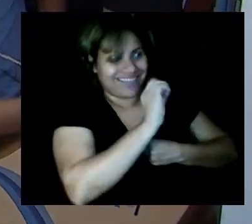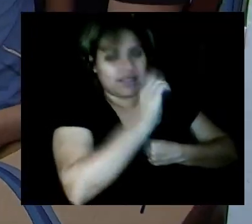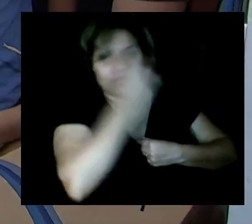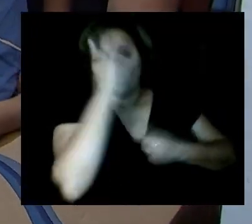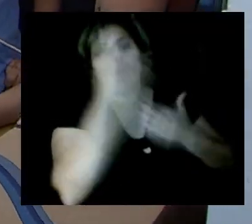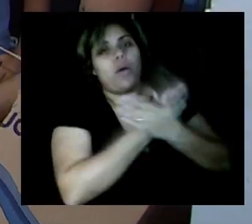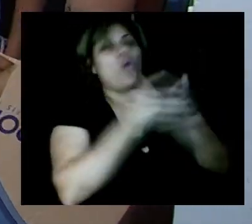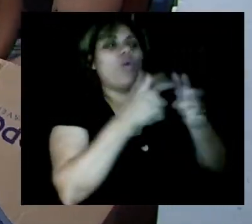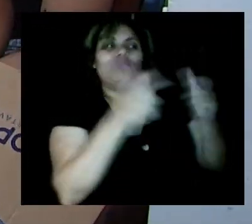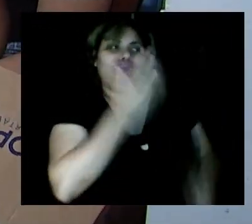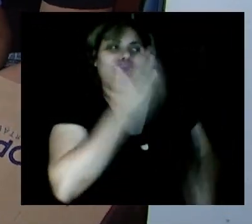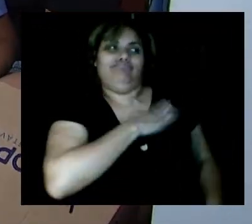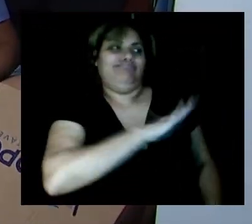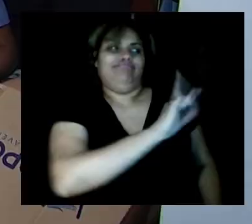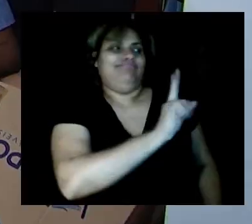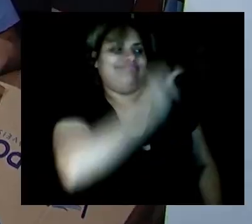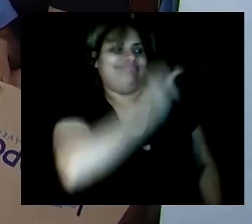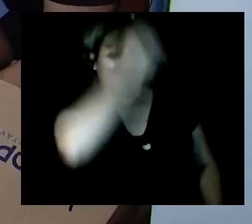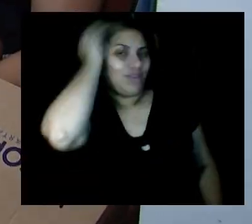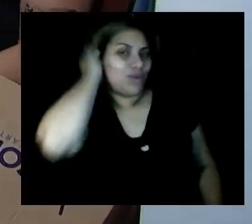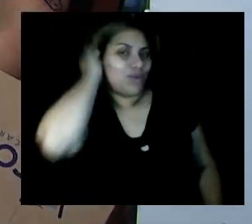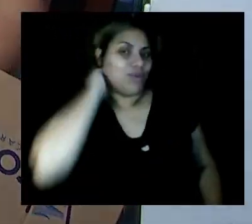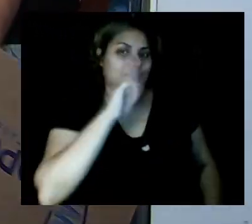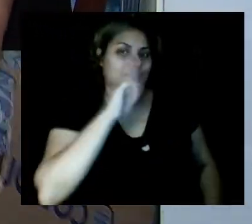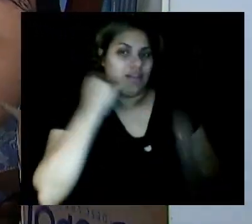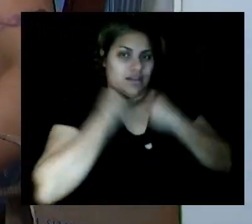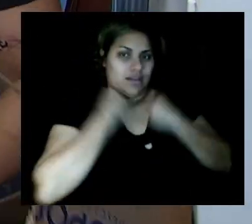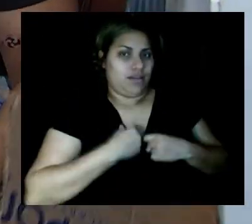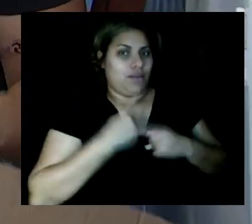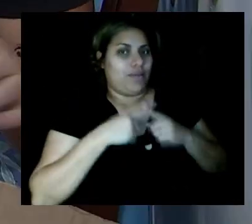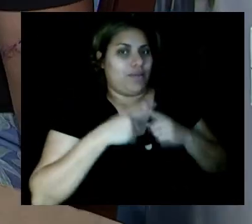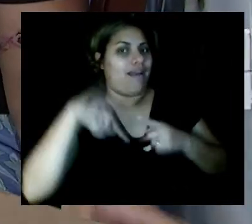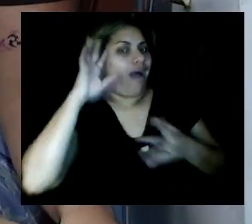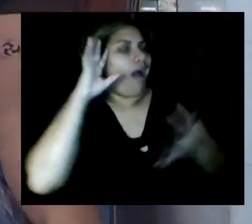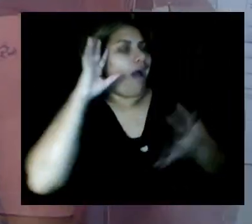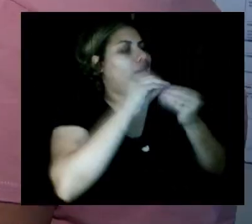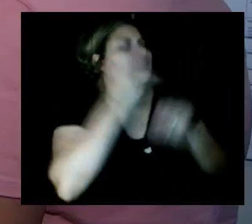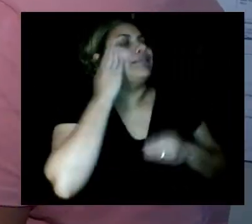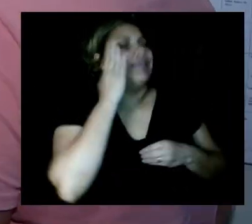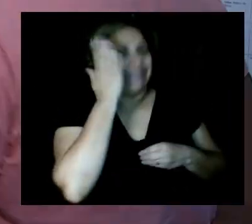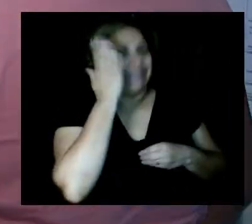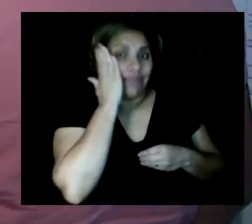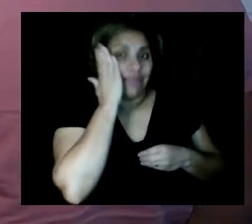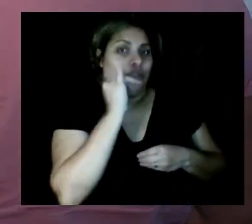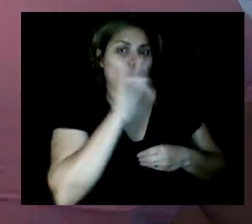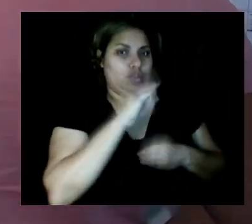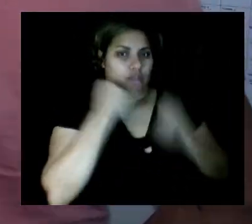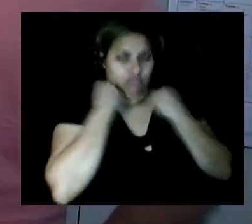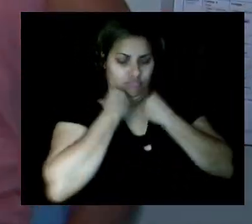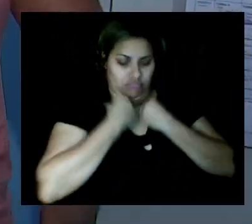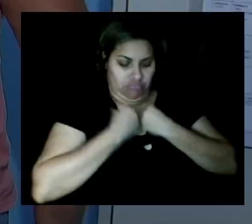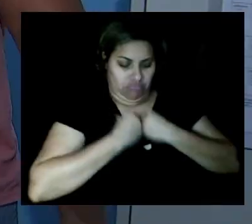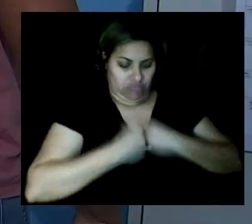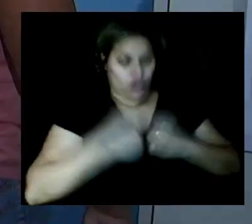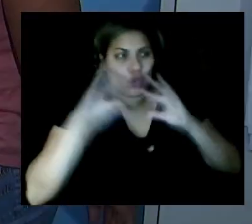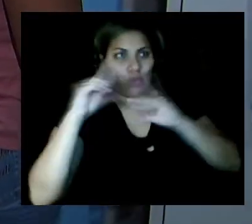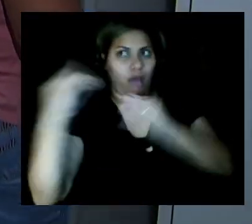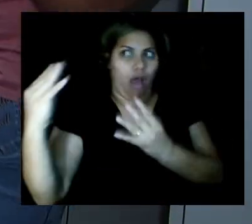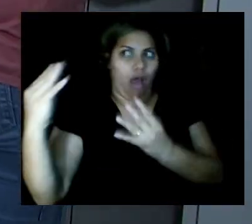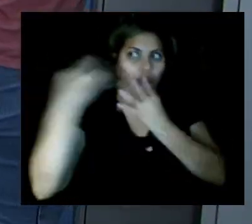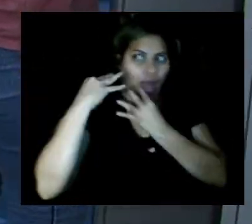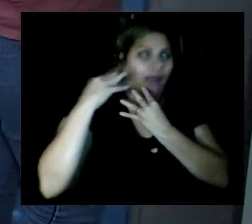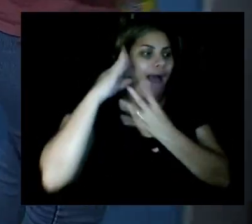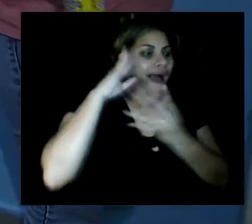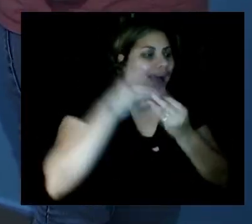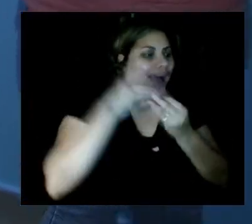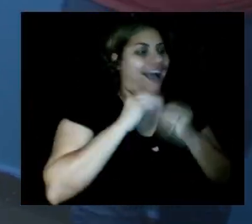de usar o colar, porque eles entendem, eles sabem que se eles usarem aquilo, todo mundo vai olhar para ele de forma